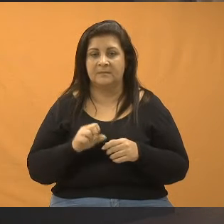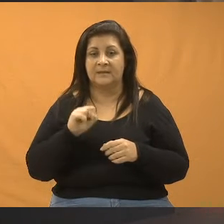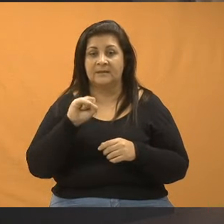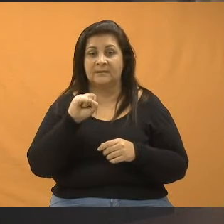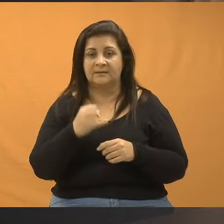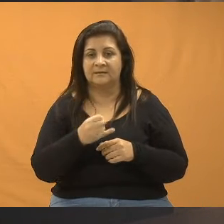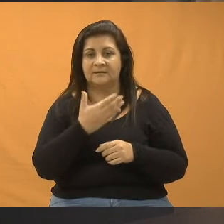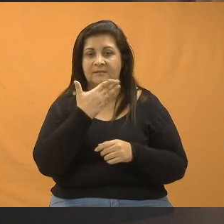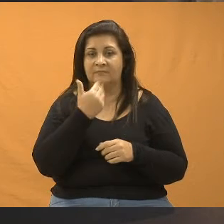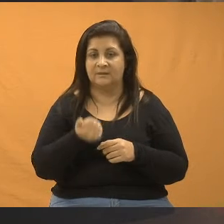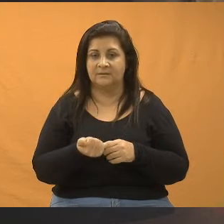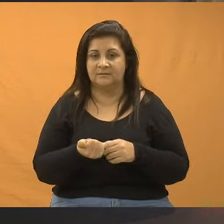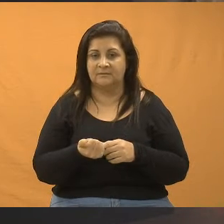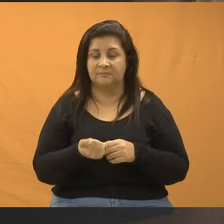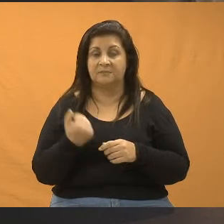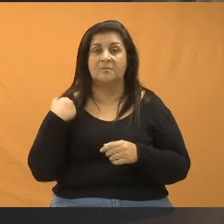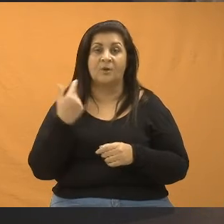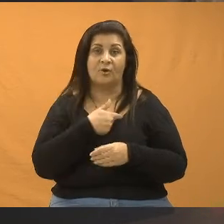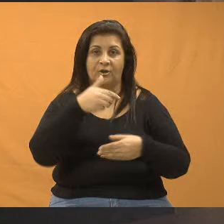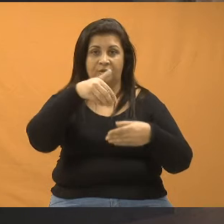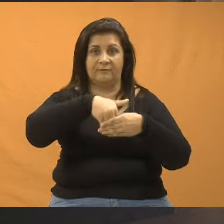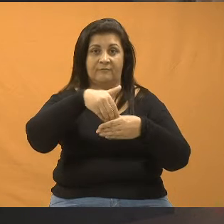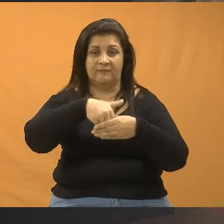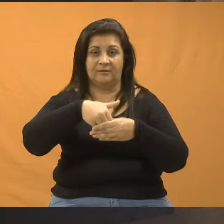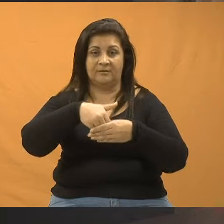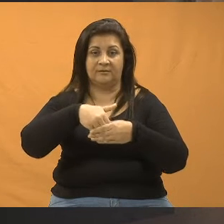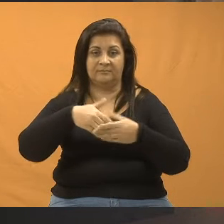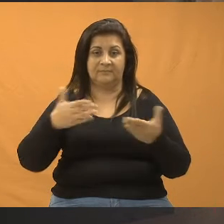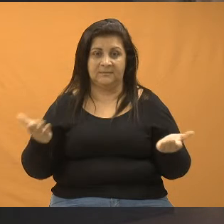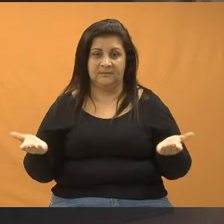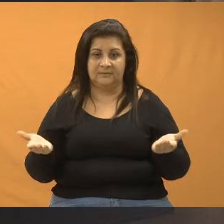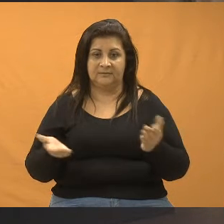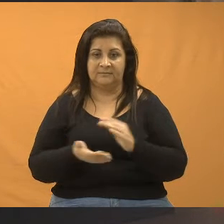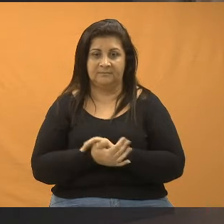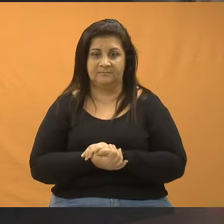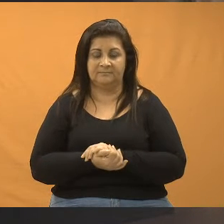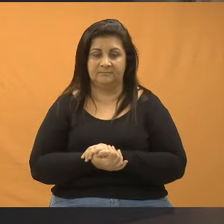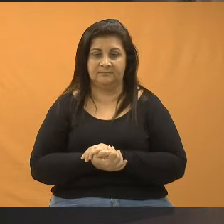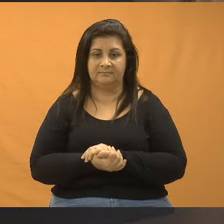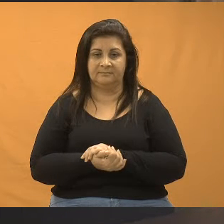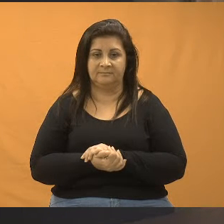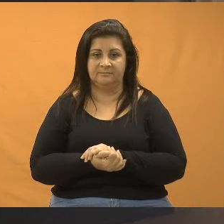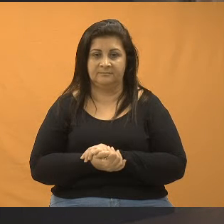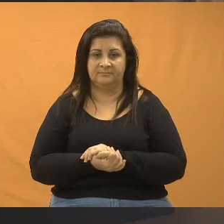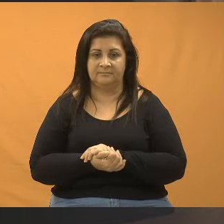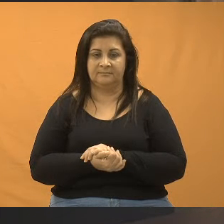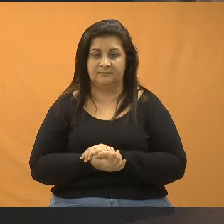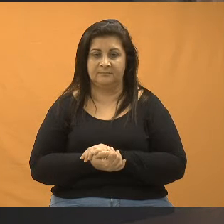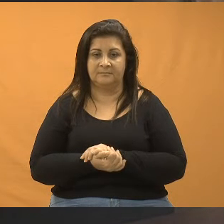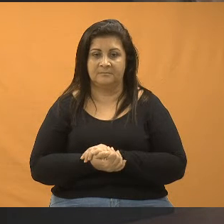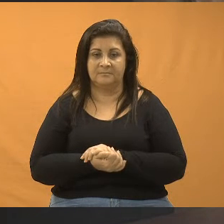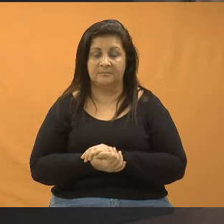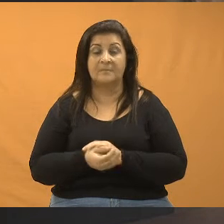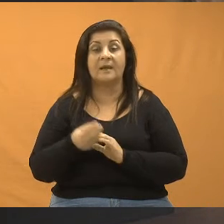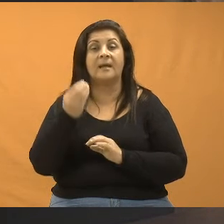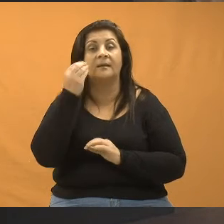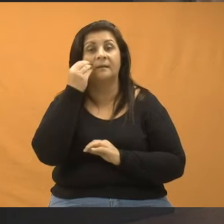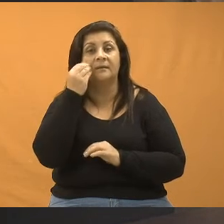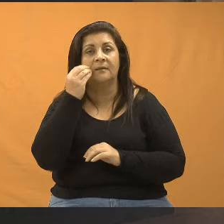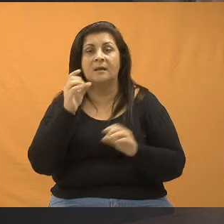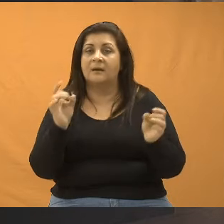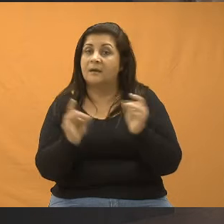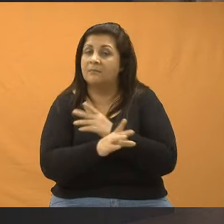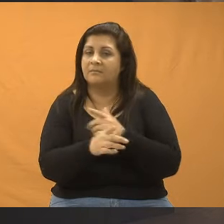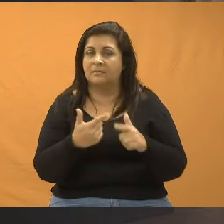fosse fácil, nós fomos eleitos para isso. Nós fomos eleitos para isso, não é verdade? Para tentar solucionar o